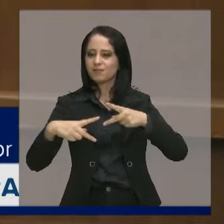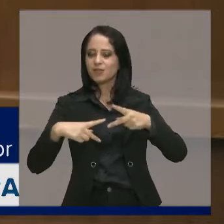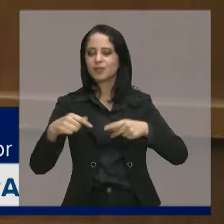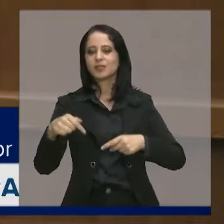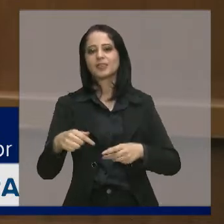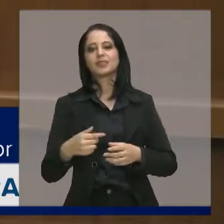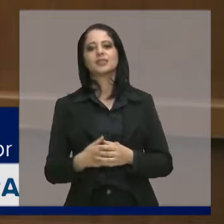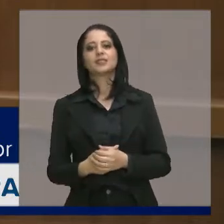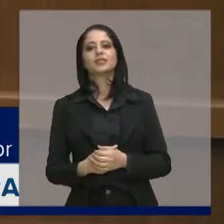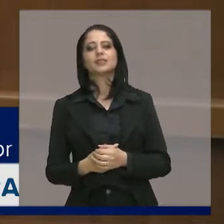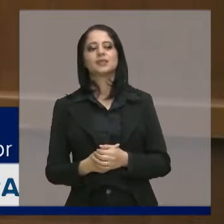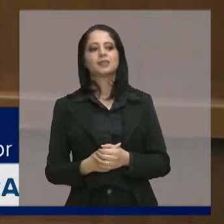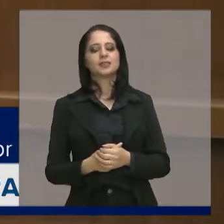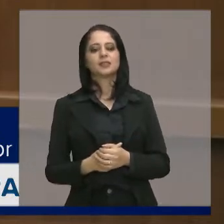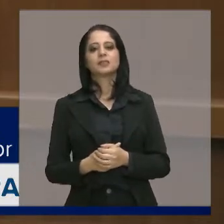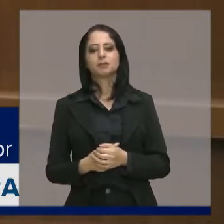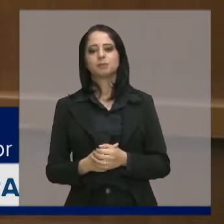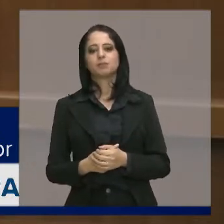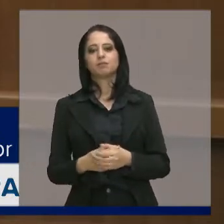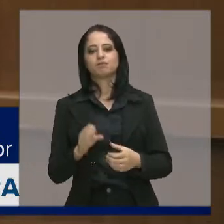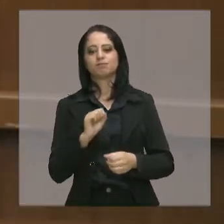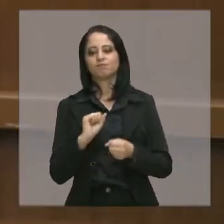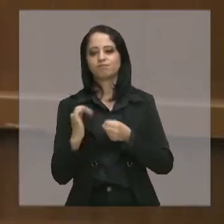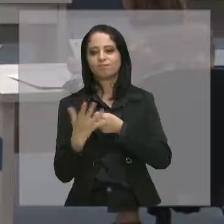deixou mais uma vítima do Covid.